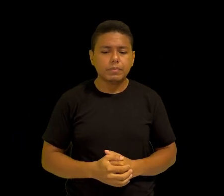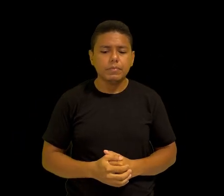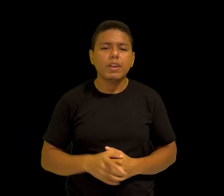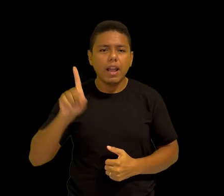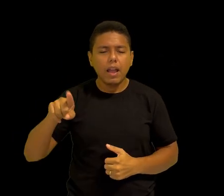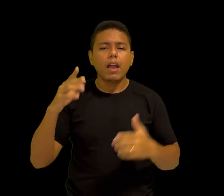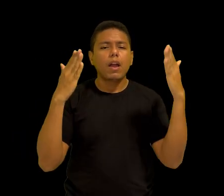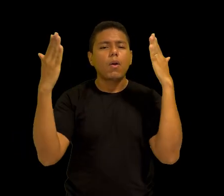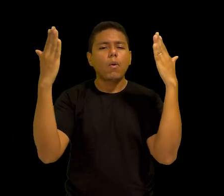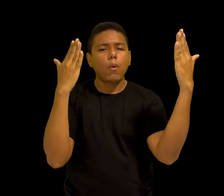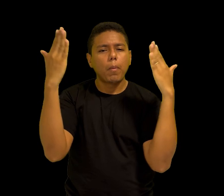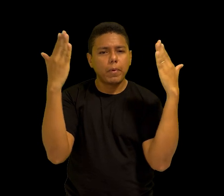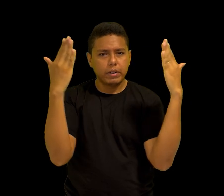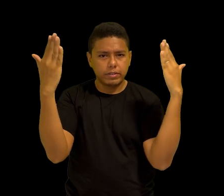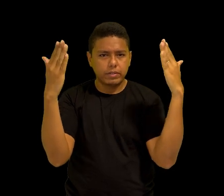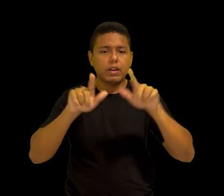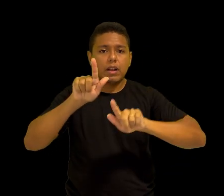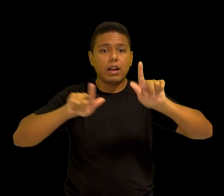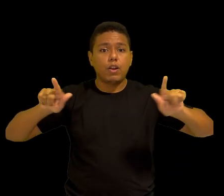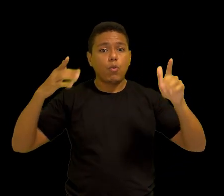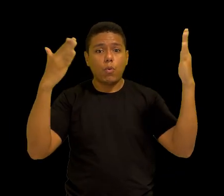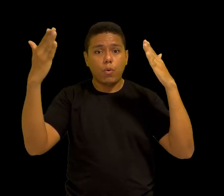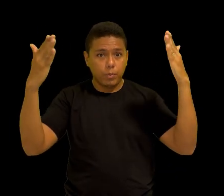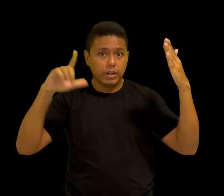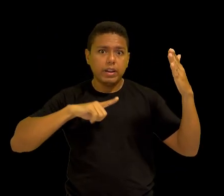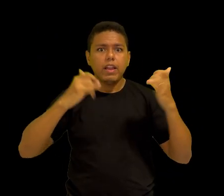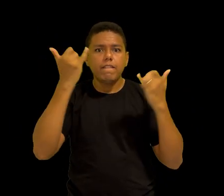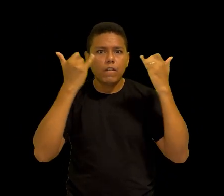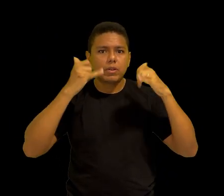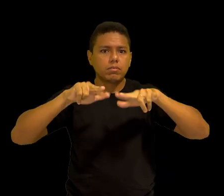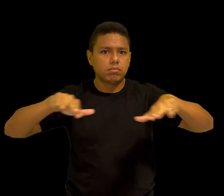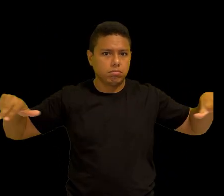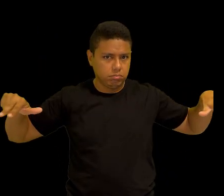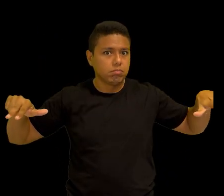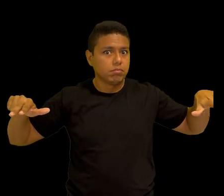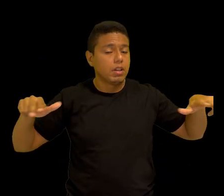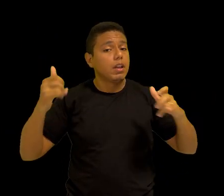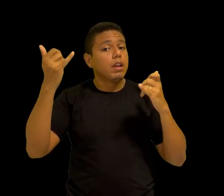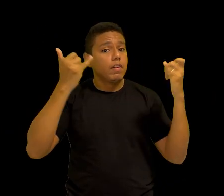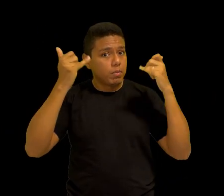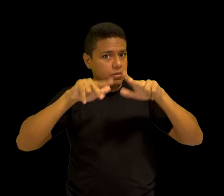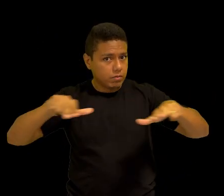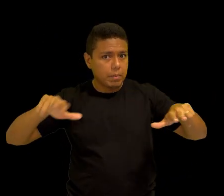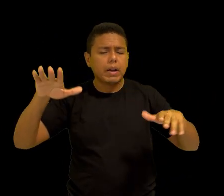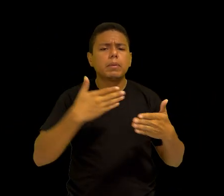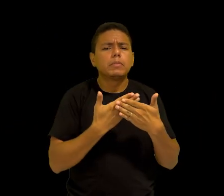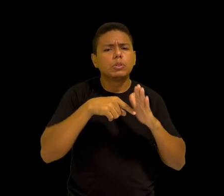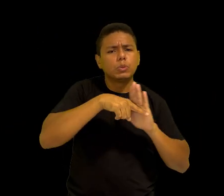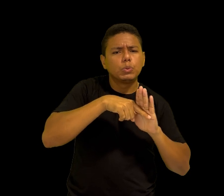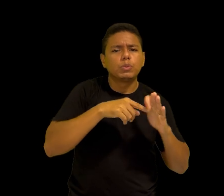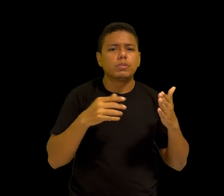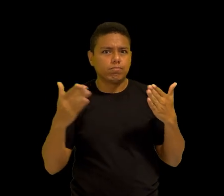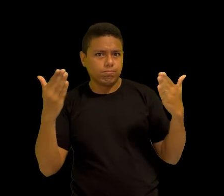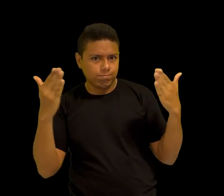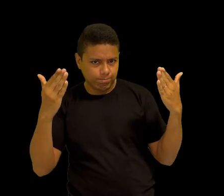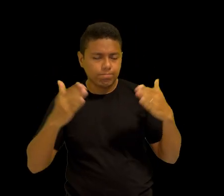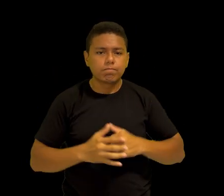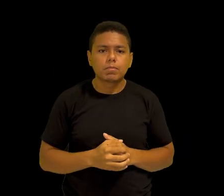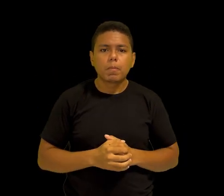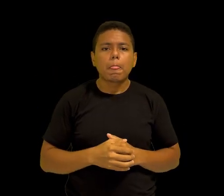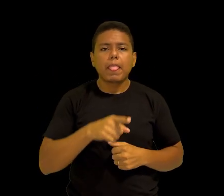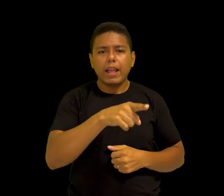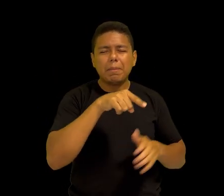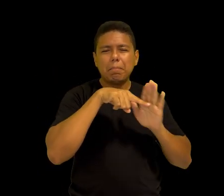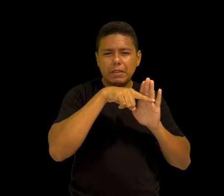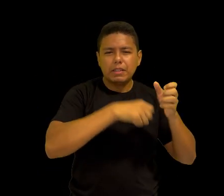uma comparação, nesse gráfico eu comparo aqui vários indicadores, né? Eu estou comparando 2 estudos, a Pesquisa Nacional de Demografia e Saúde,